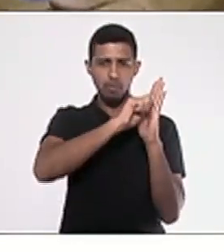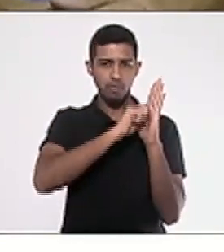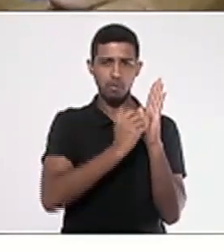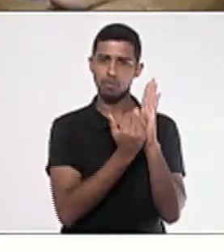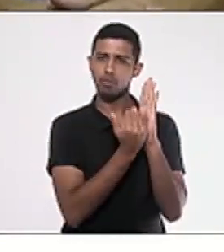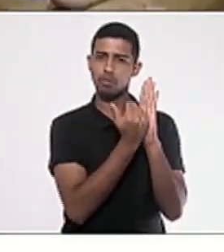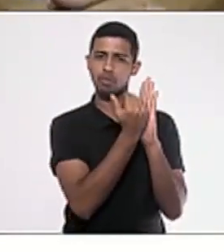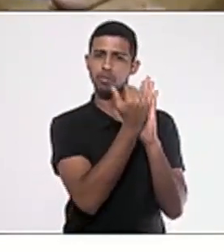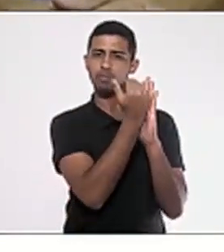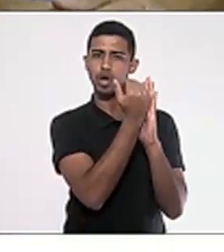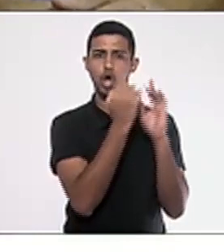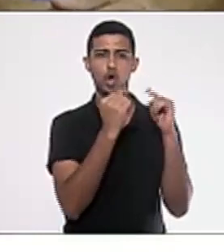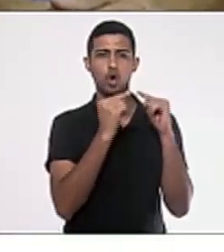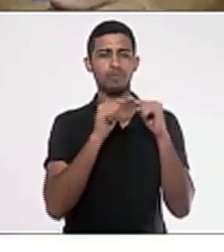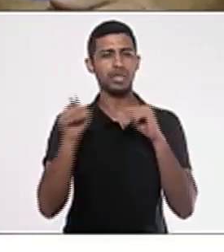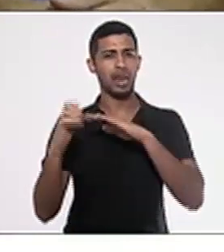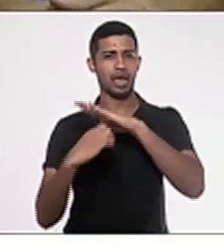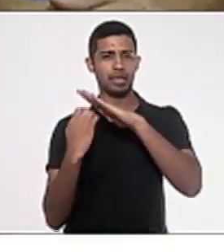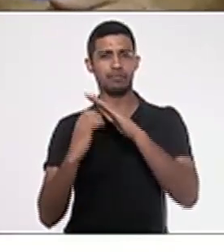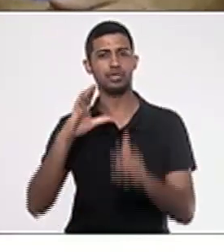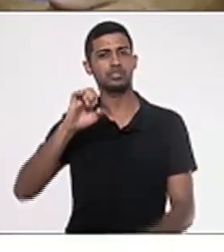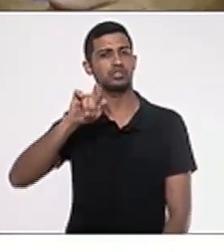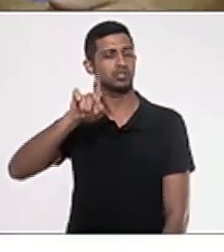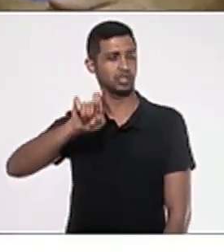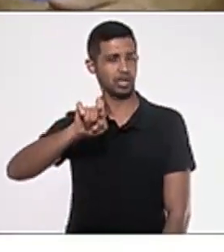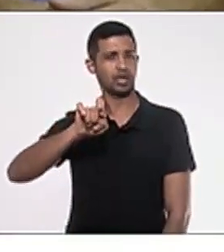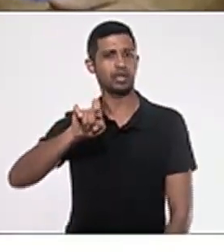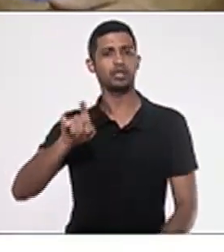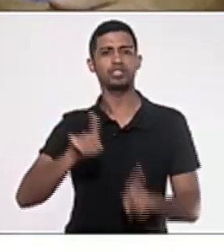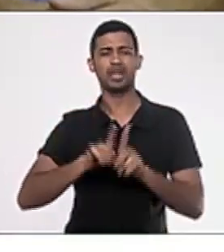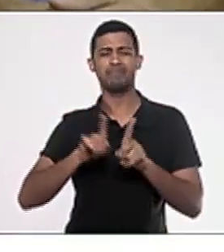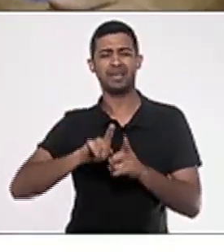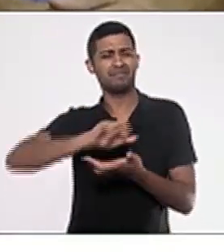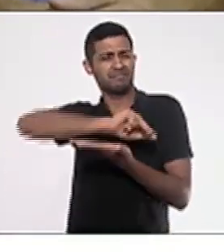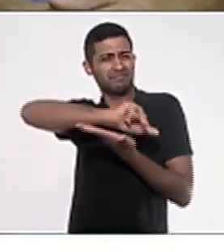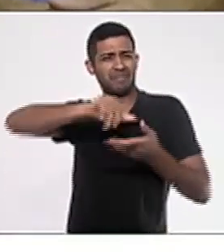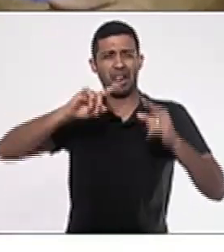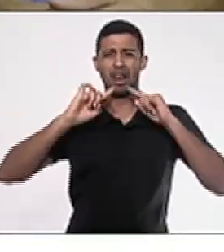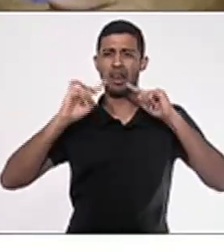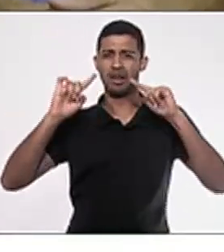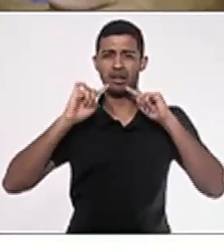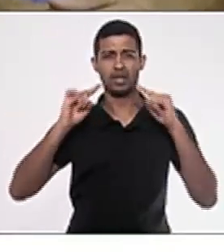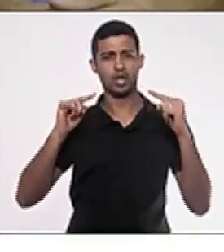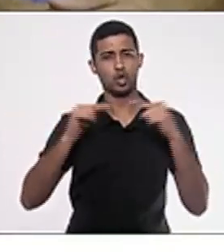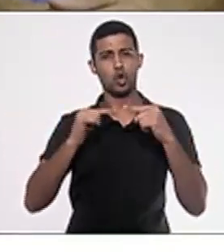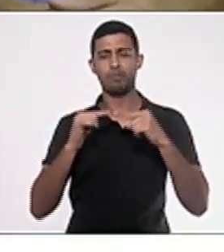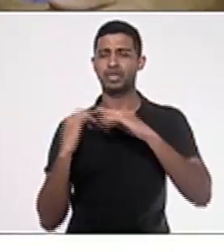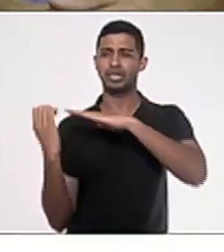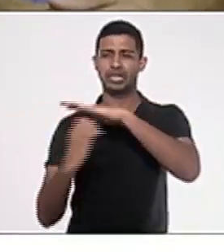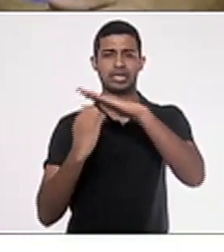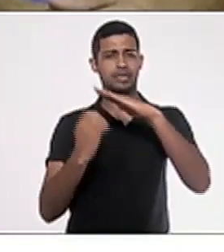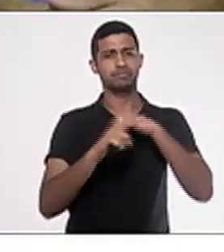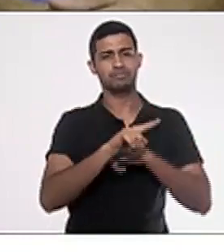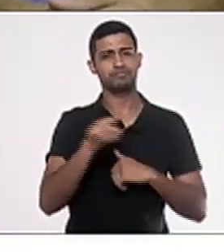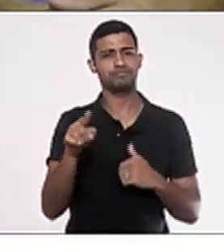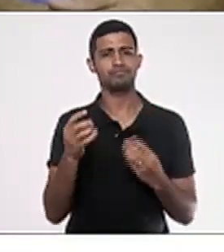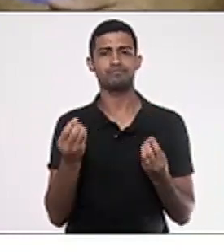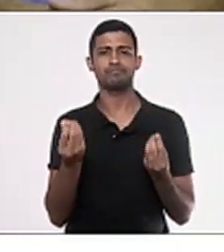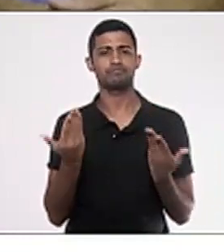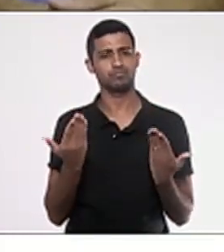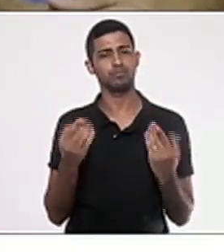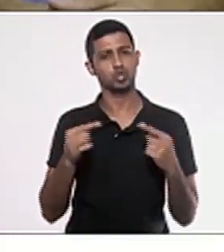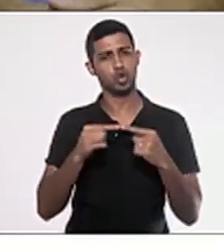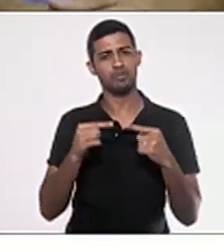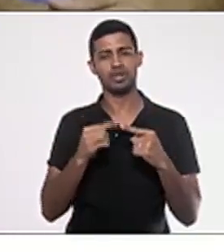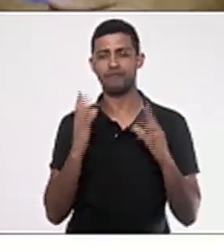relação à SEDAI e as demais reclamações das empresas de concessão